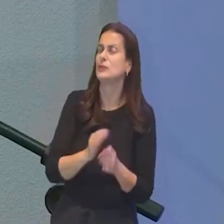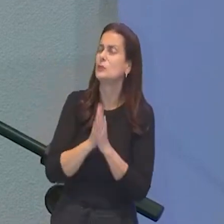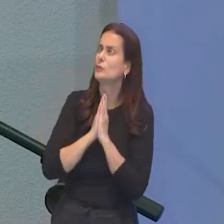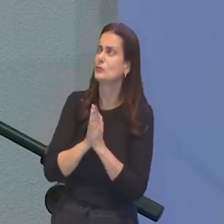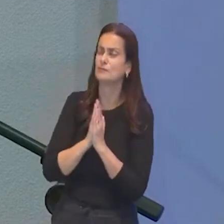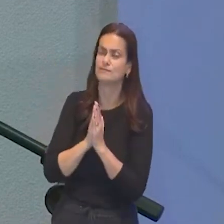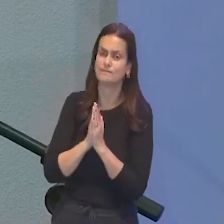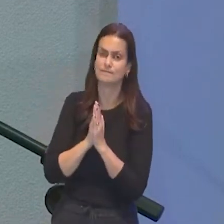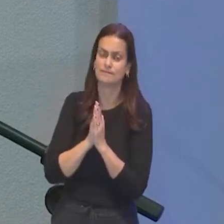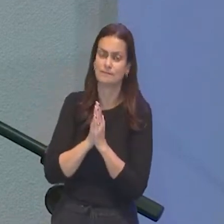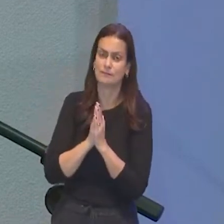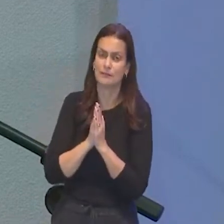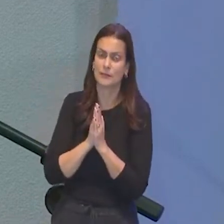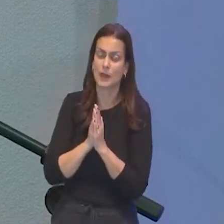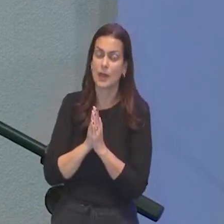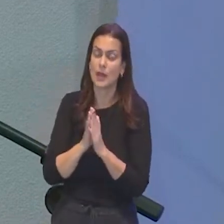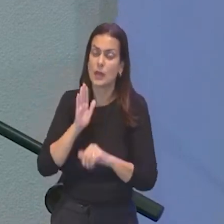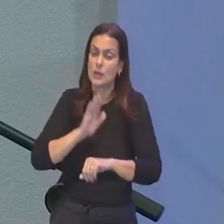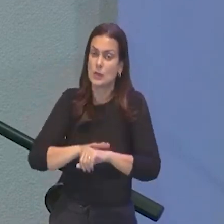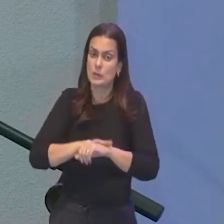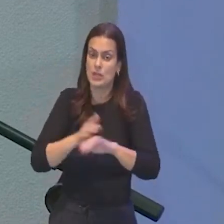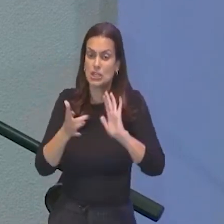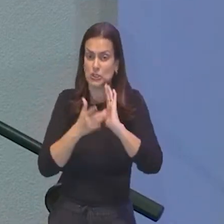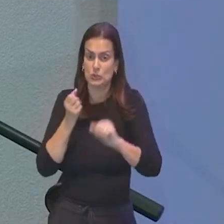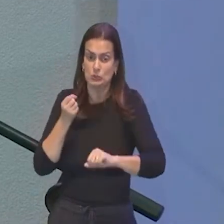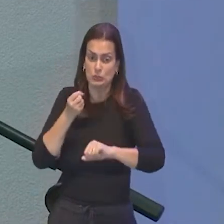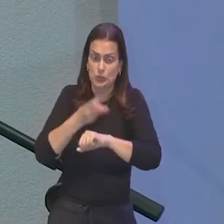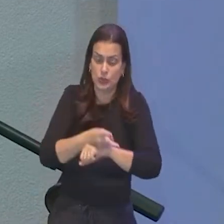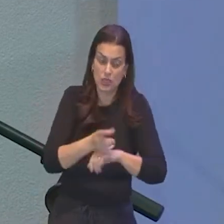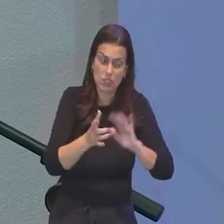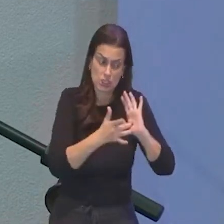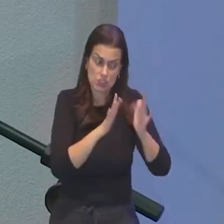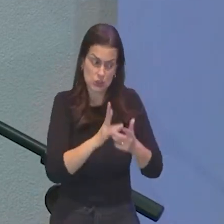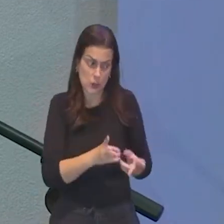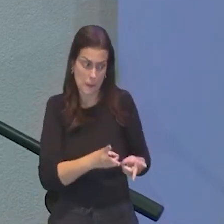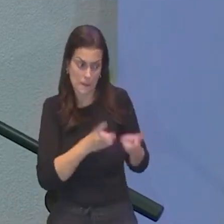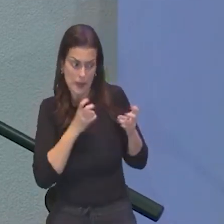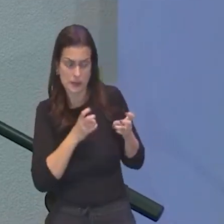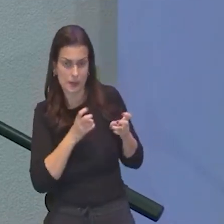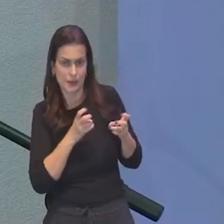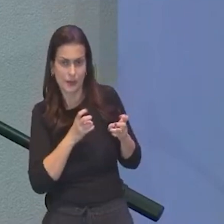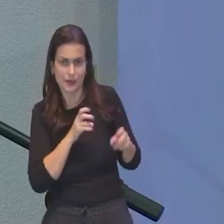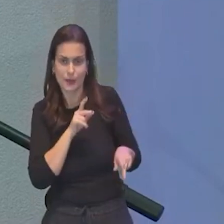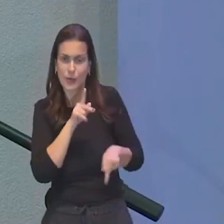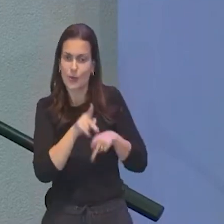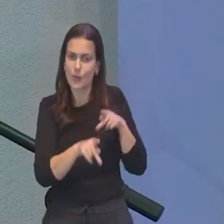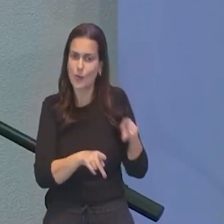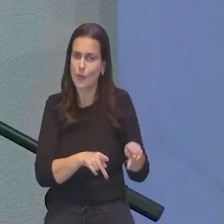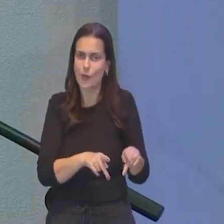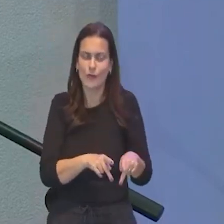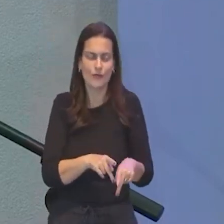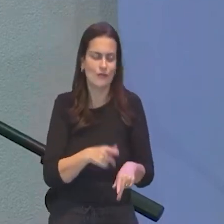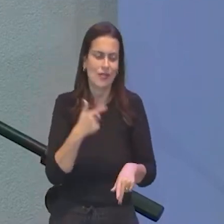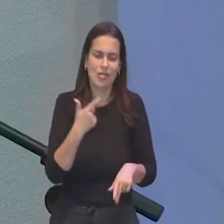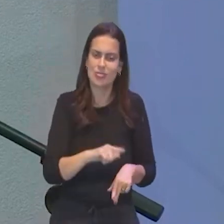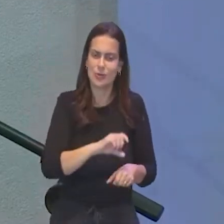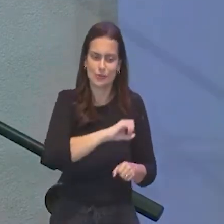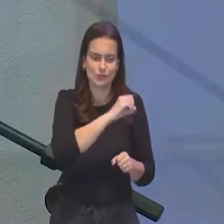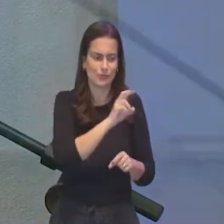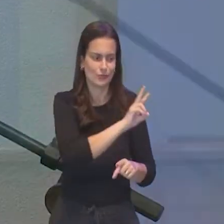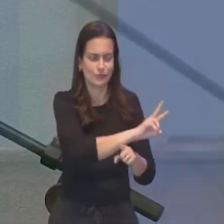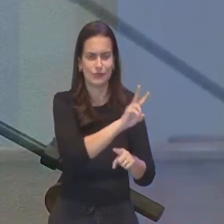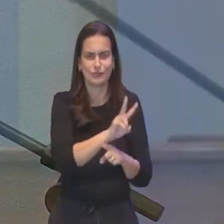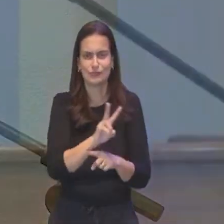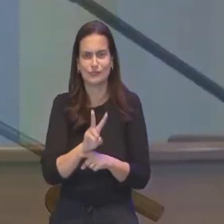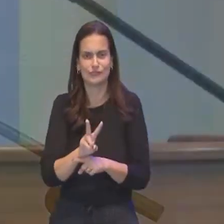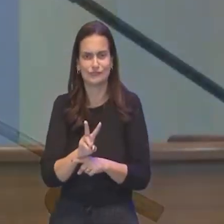E é interessante que quando Jesus entra em Jerusalém, ele percebe que o seu povo estava sem pastor, e por isso ele